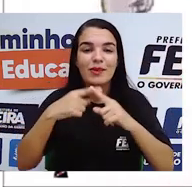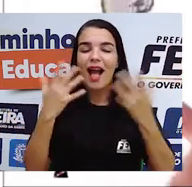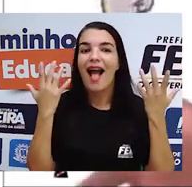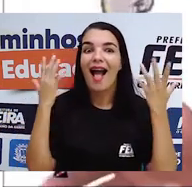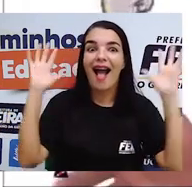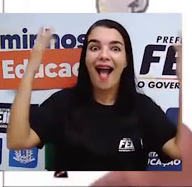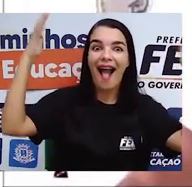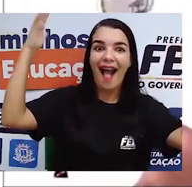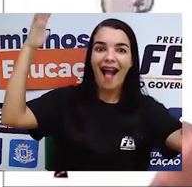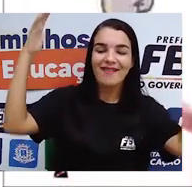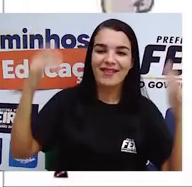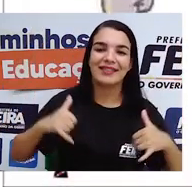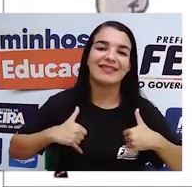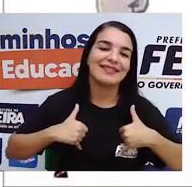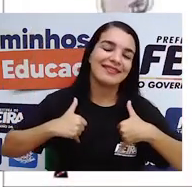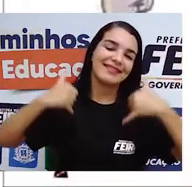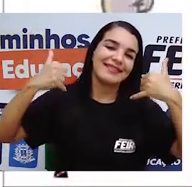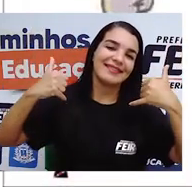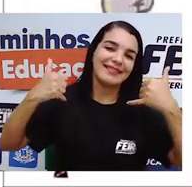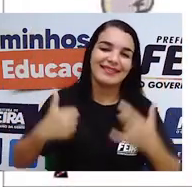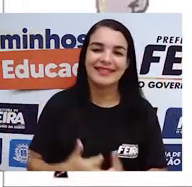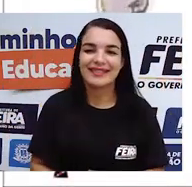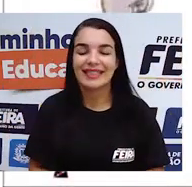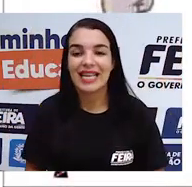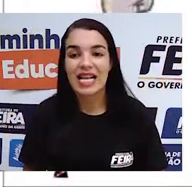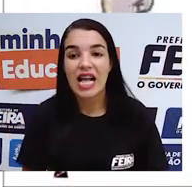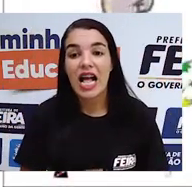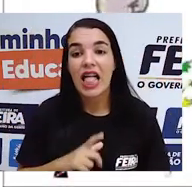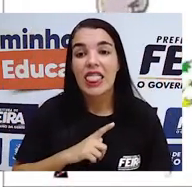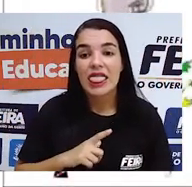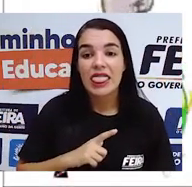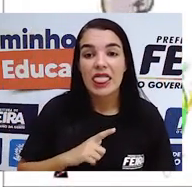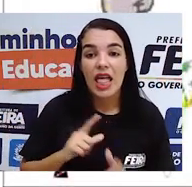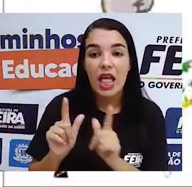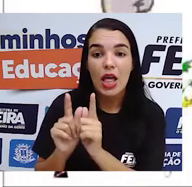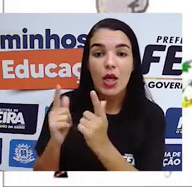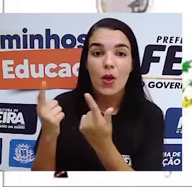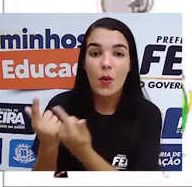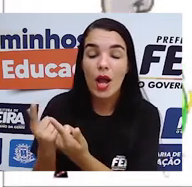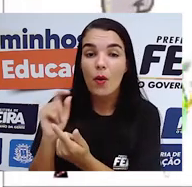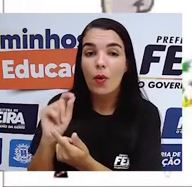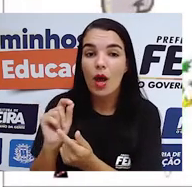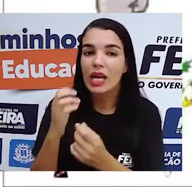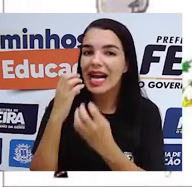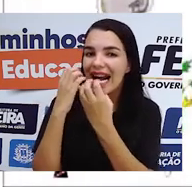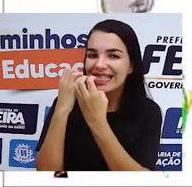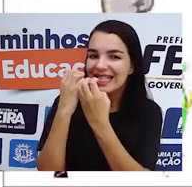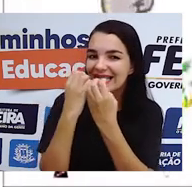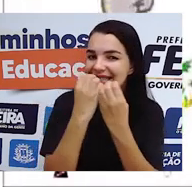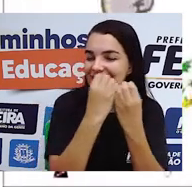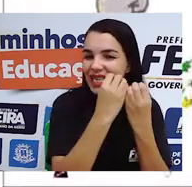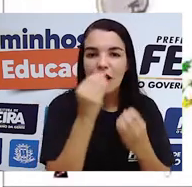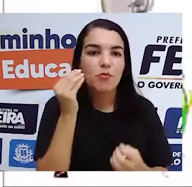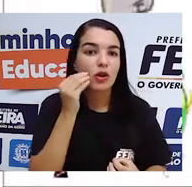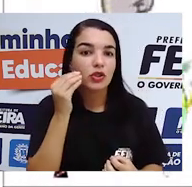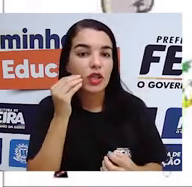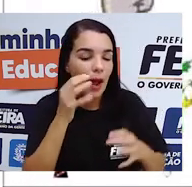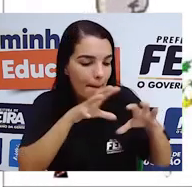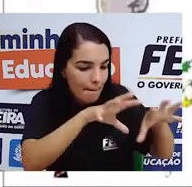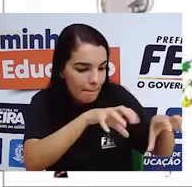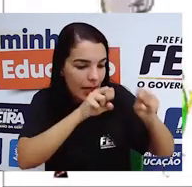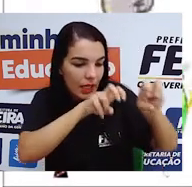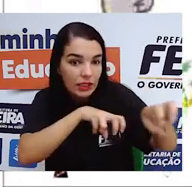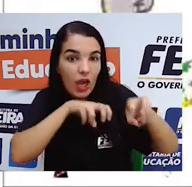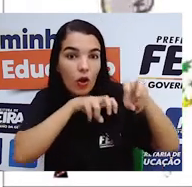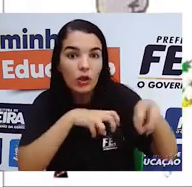com o forró, junto com toda essa festa, na comemoração da colheita do milho. Exatamente. Esse período que